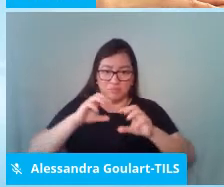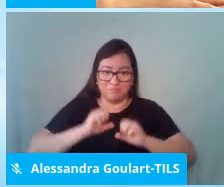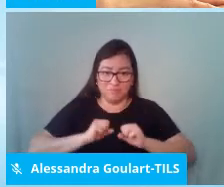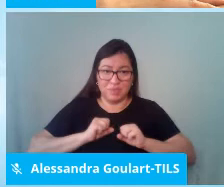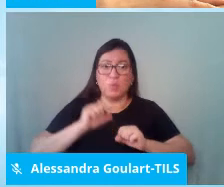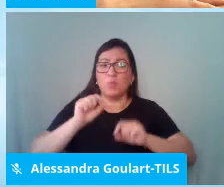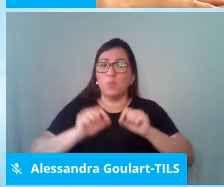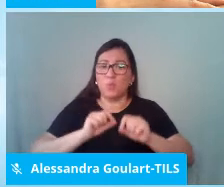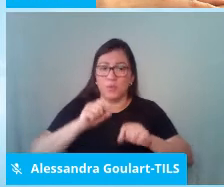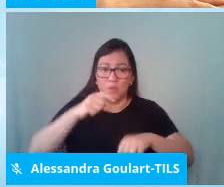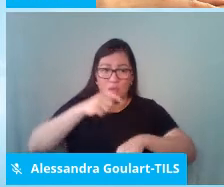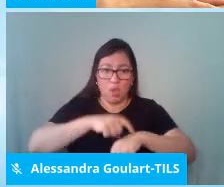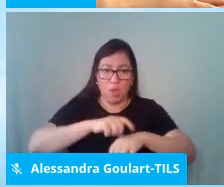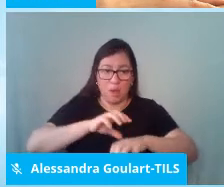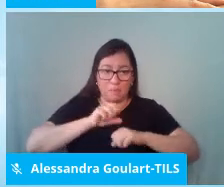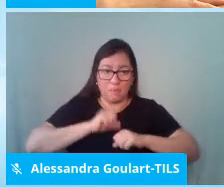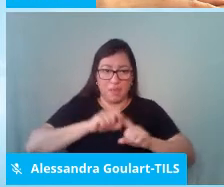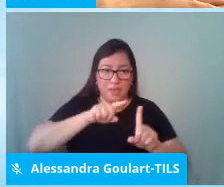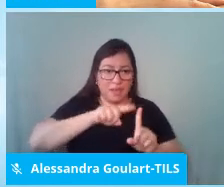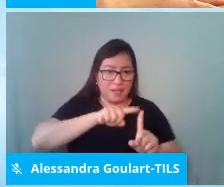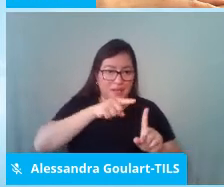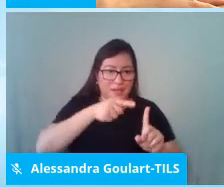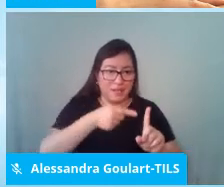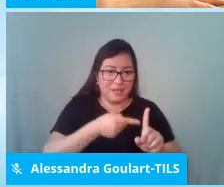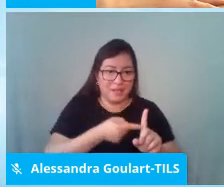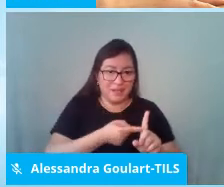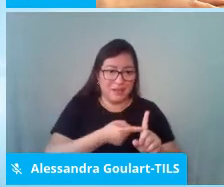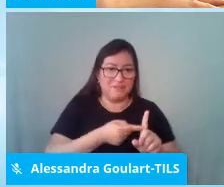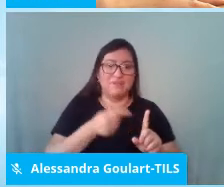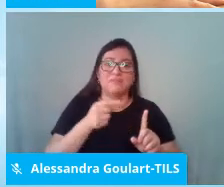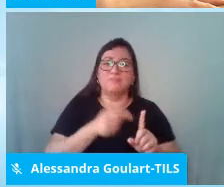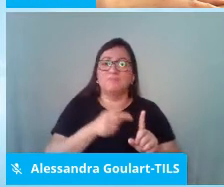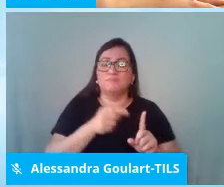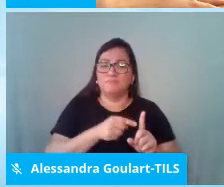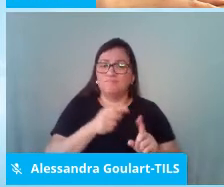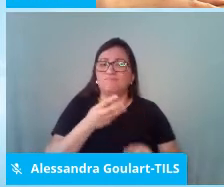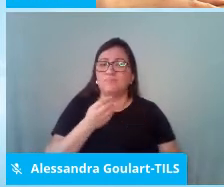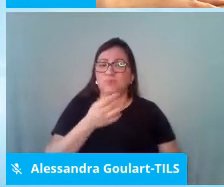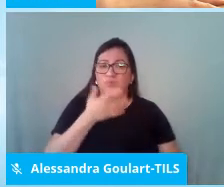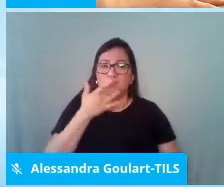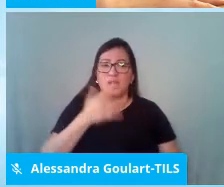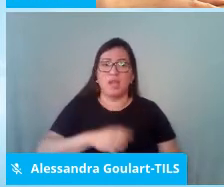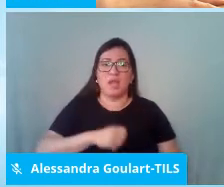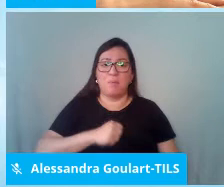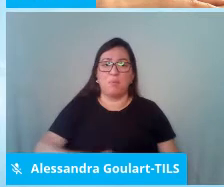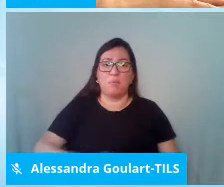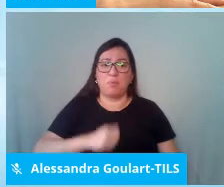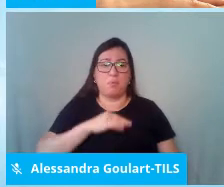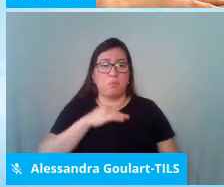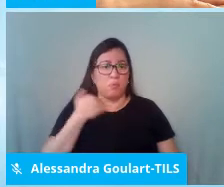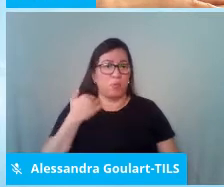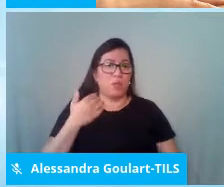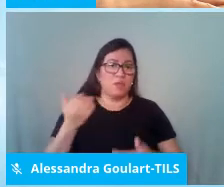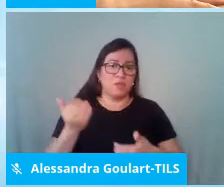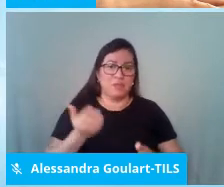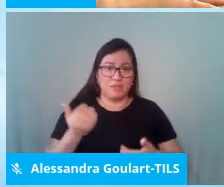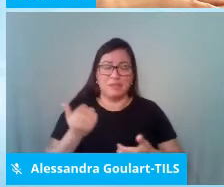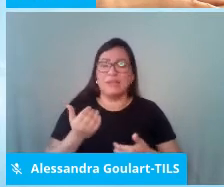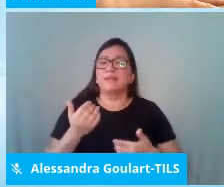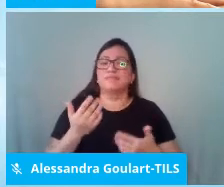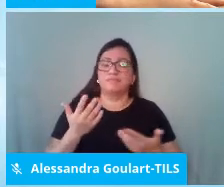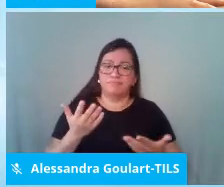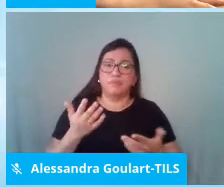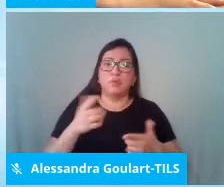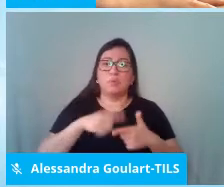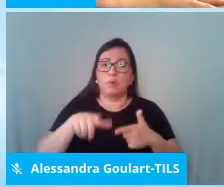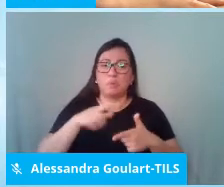um evento que tem um custo muito alto para a nossa sociedade, né? Ela é uma frequente causa